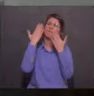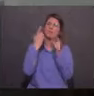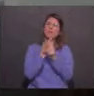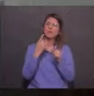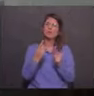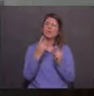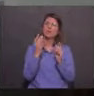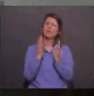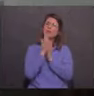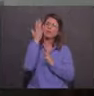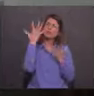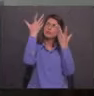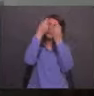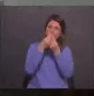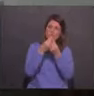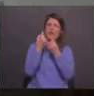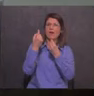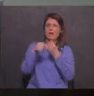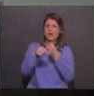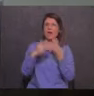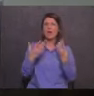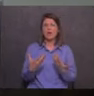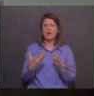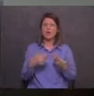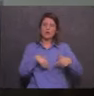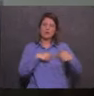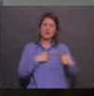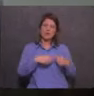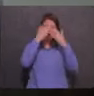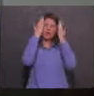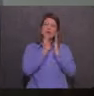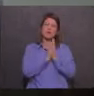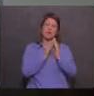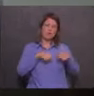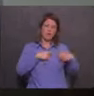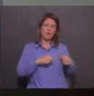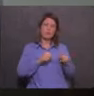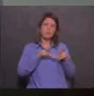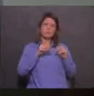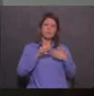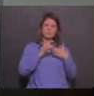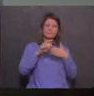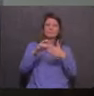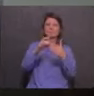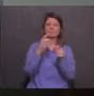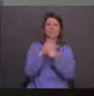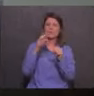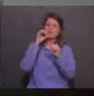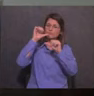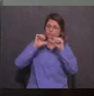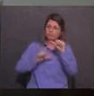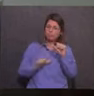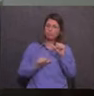e deixemos-nos agora conduzir pelo Imaculado Coração de Maria, onde a palavra foi acolhida, fecundada